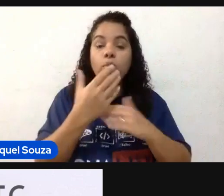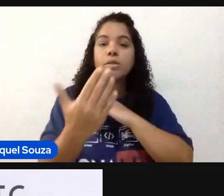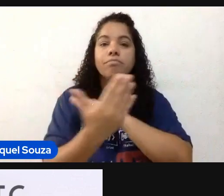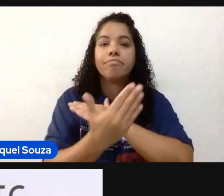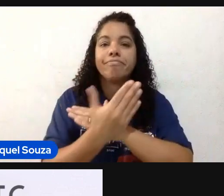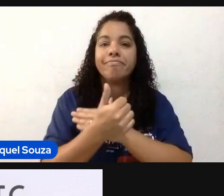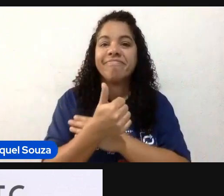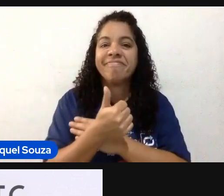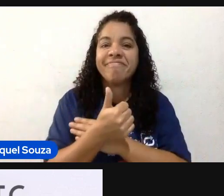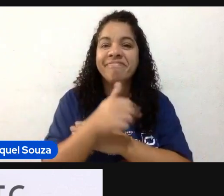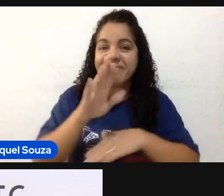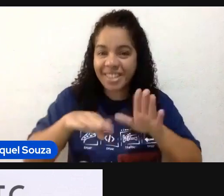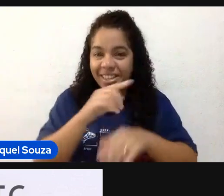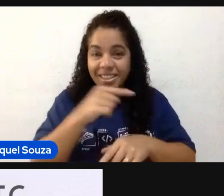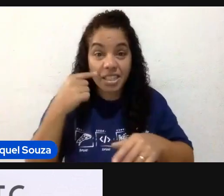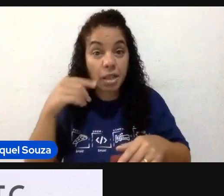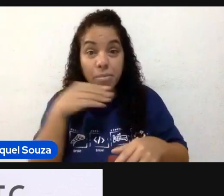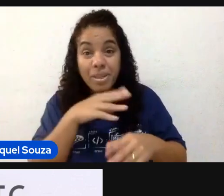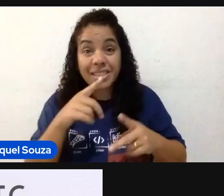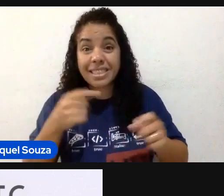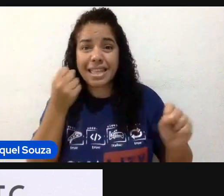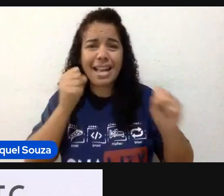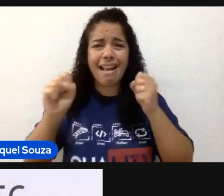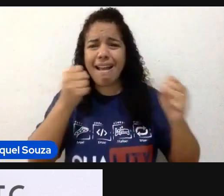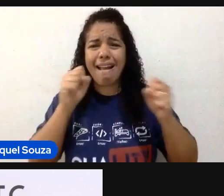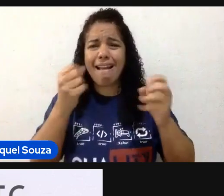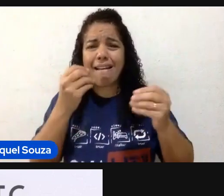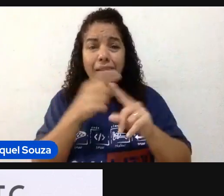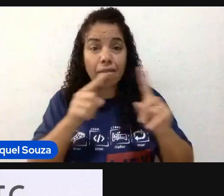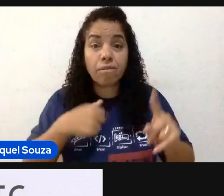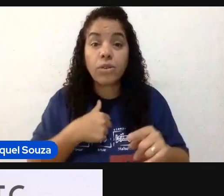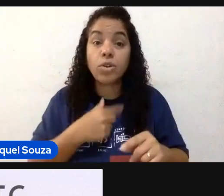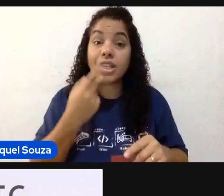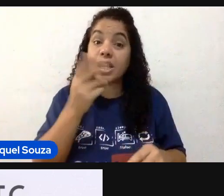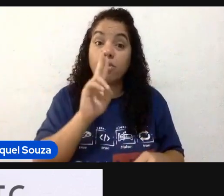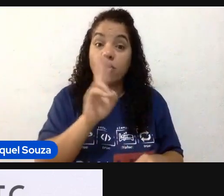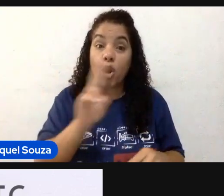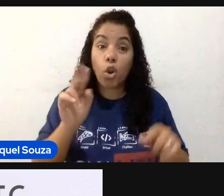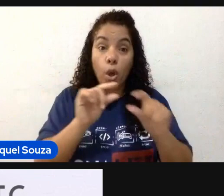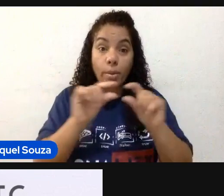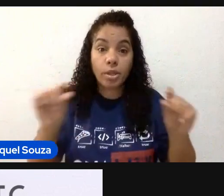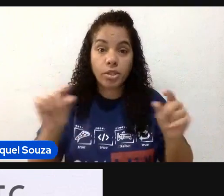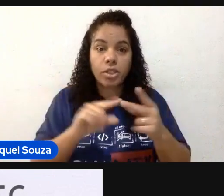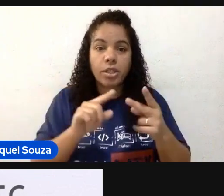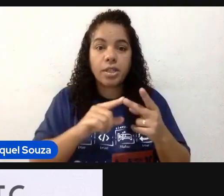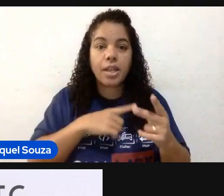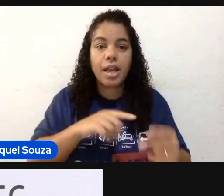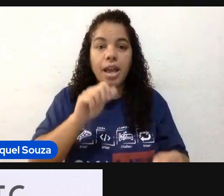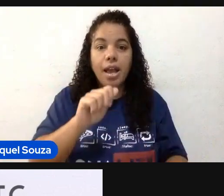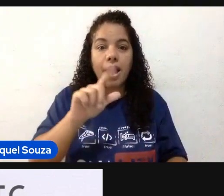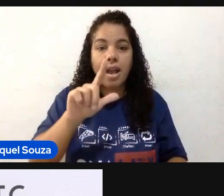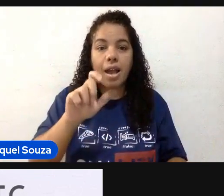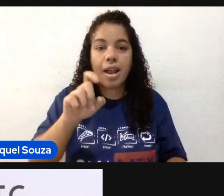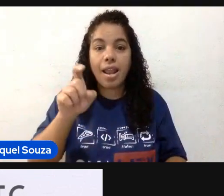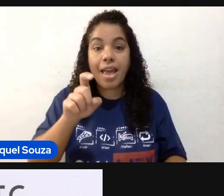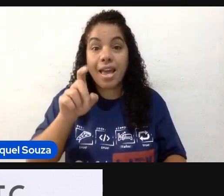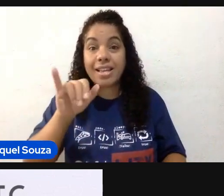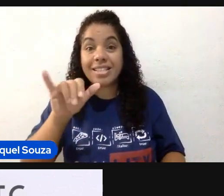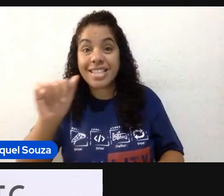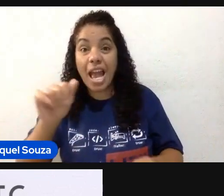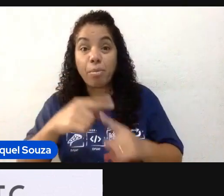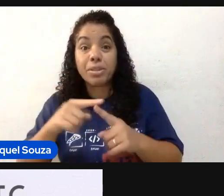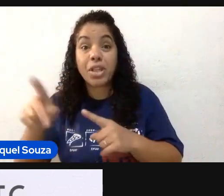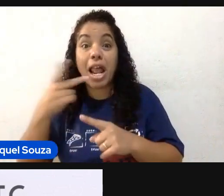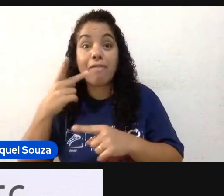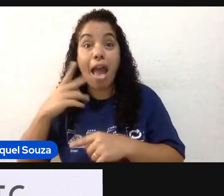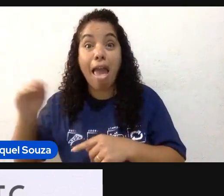quando eu começo a perceber que eu estou ficando muito agitada, eu não vou nem falar o nome dela todo, mas é Alexia, porque senão ela vai começar a tocar